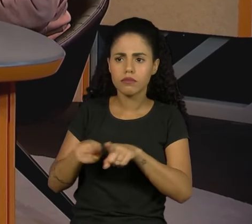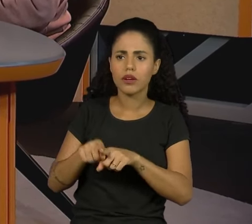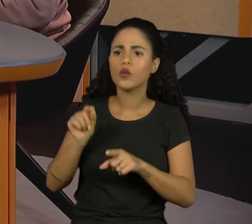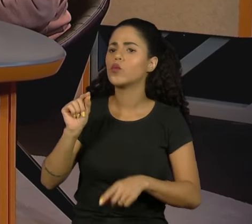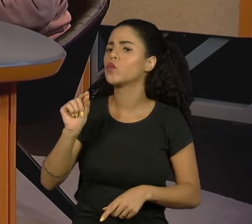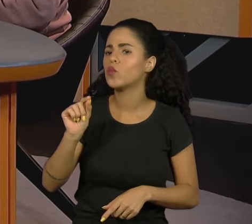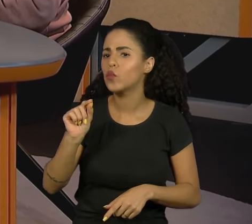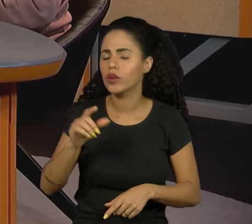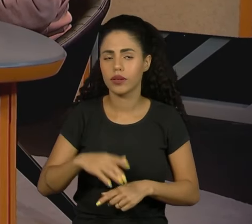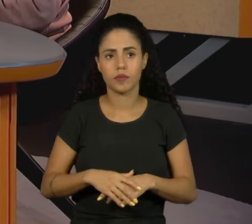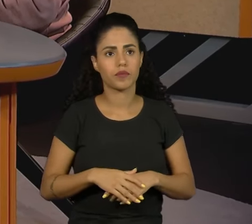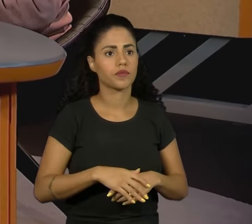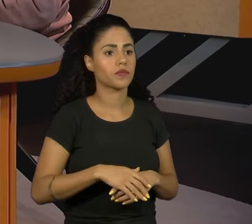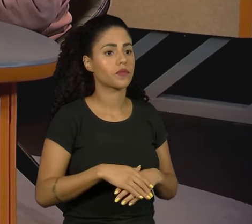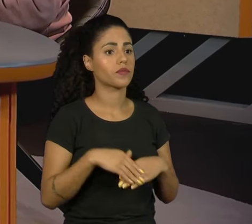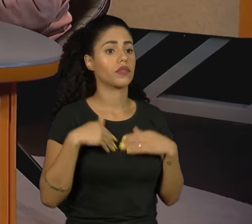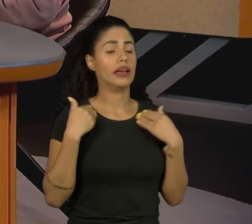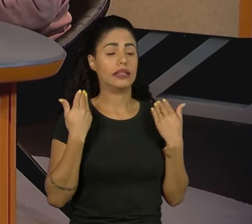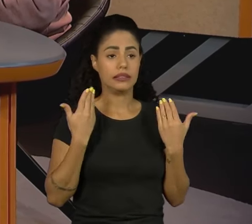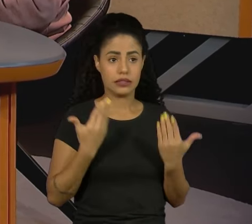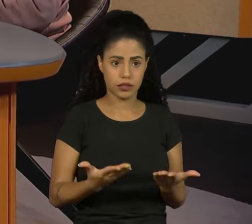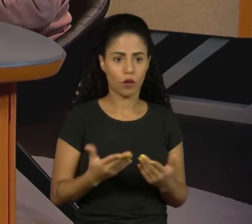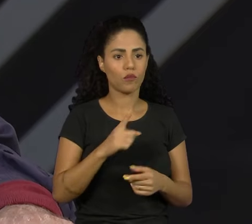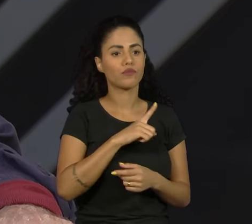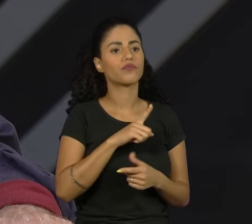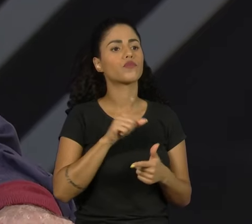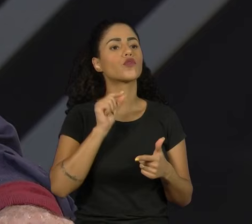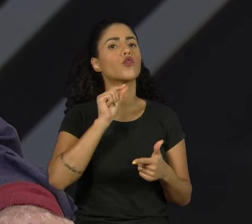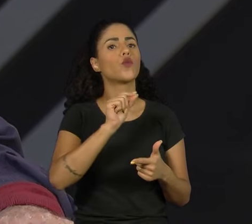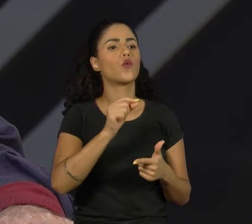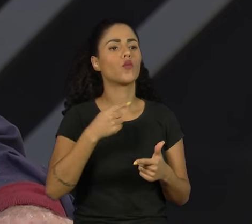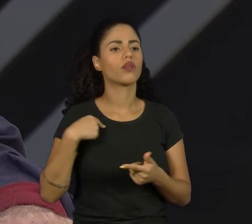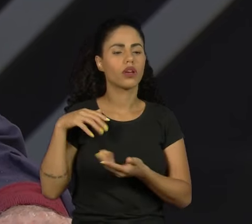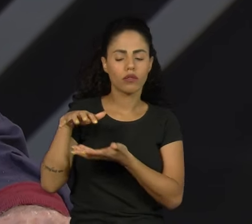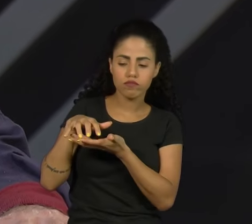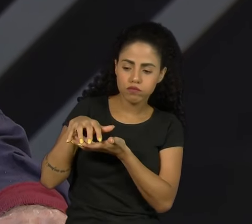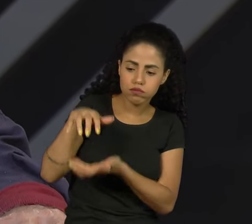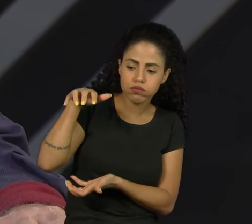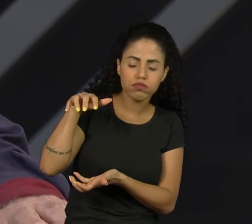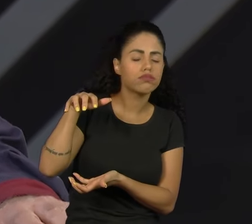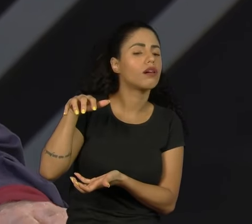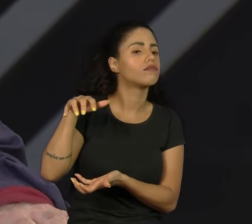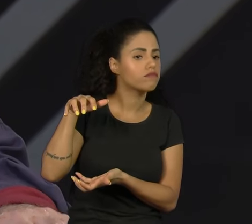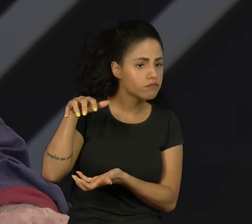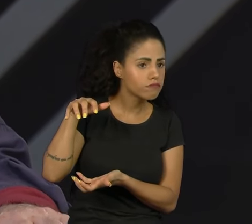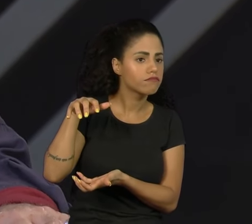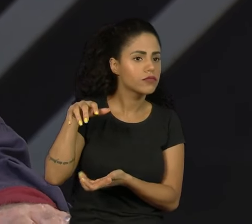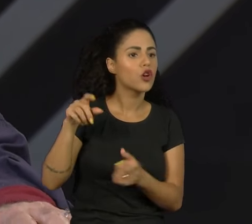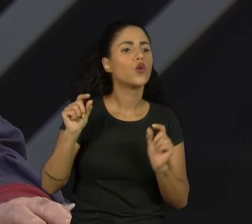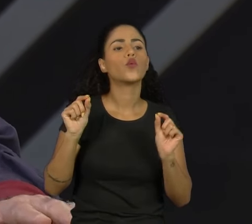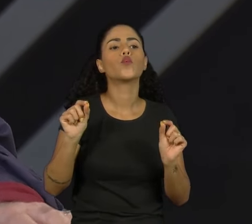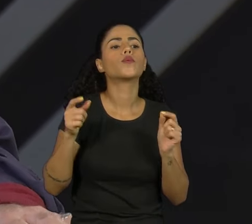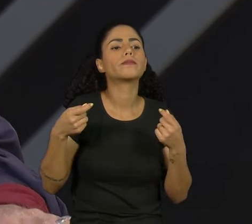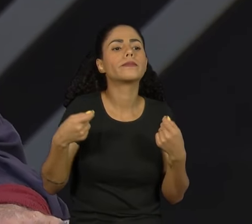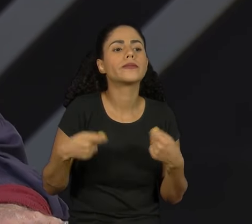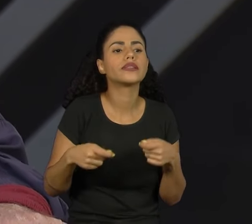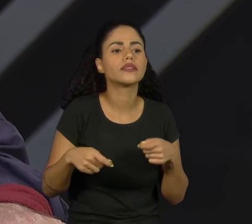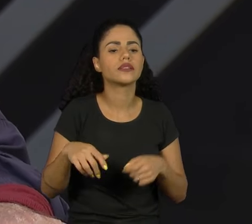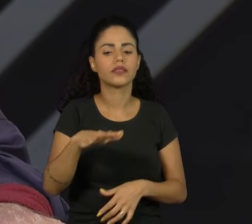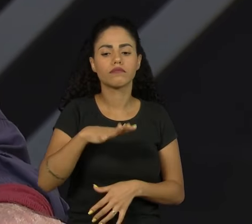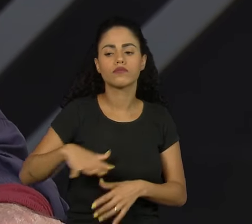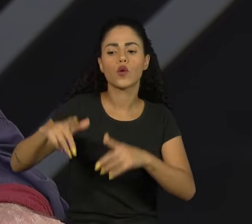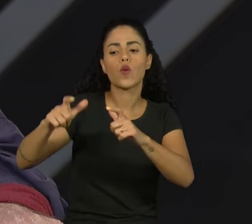grupo? O problema é o seguinte, o envelhecer na cidade necessita do quê? De